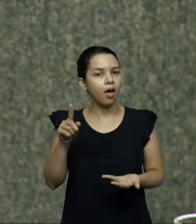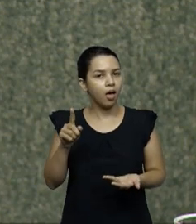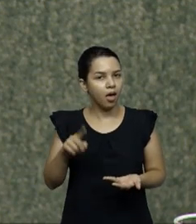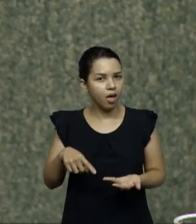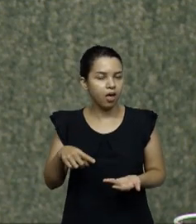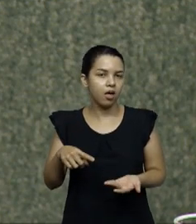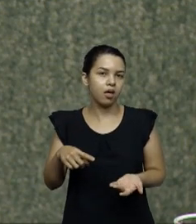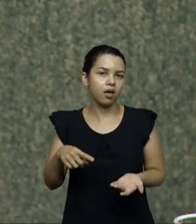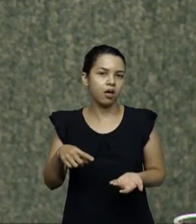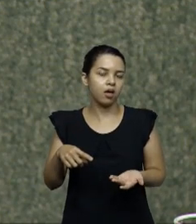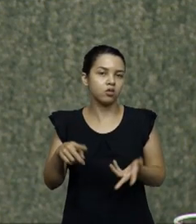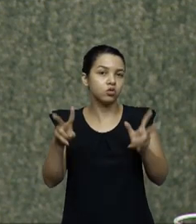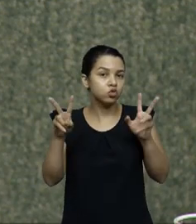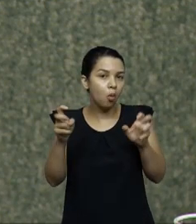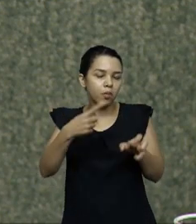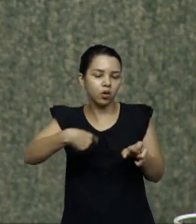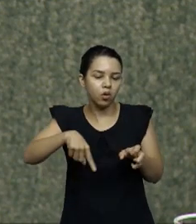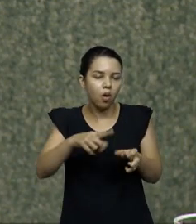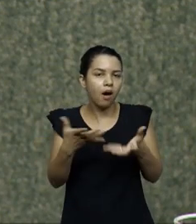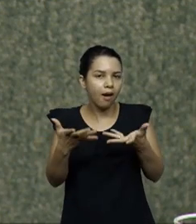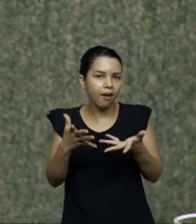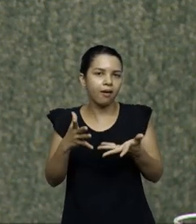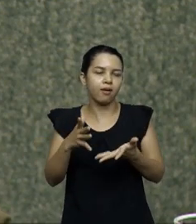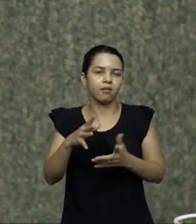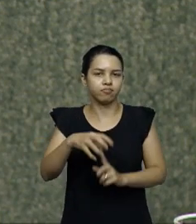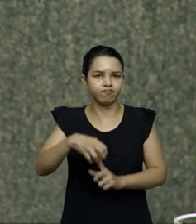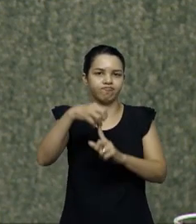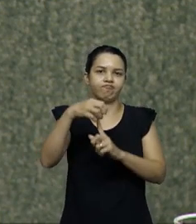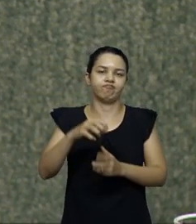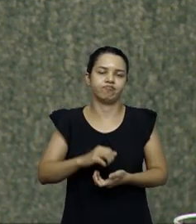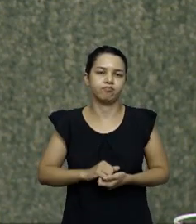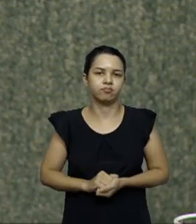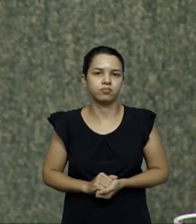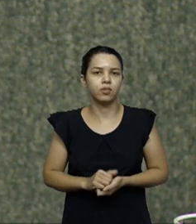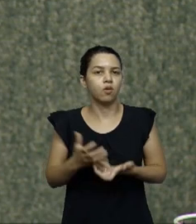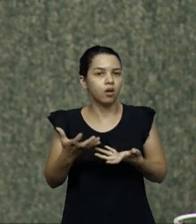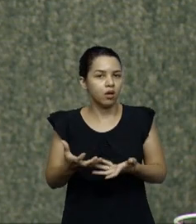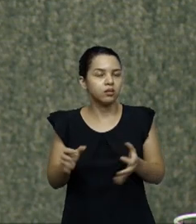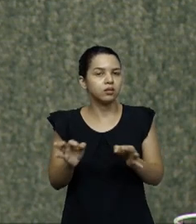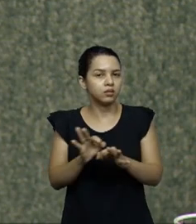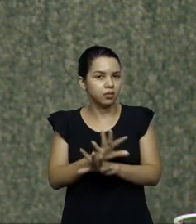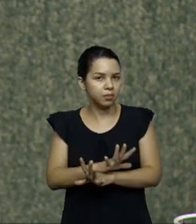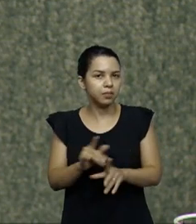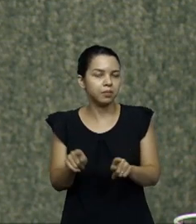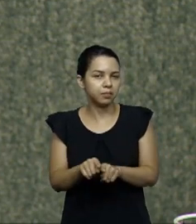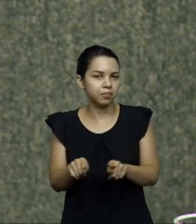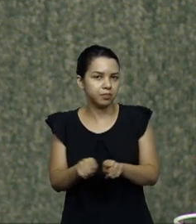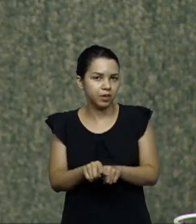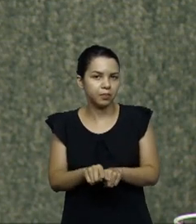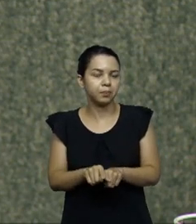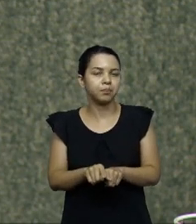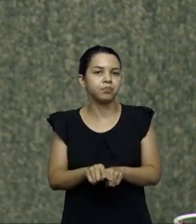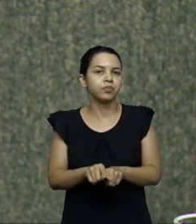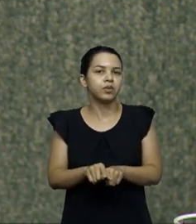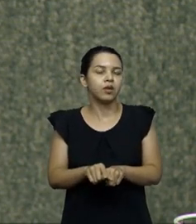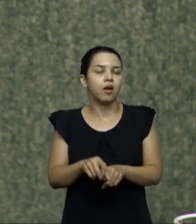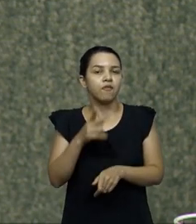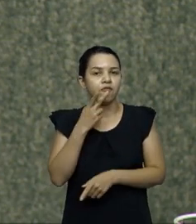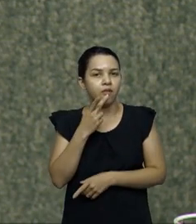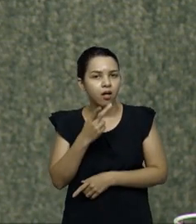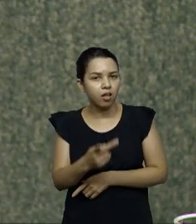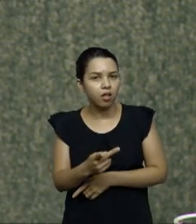nós gostaríamos aqui de destacar e eu quero terminar falando disso porque